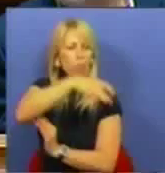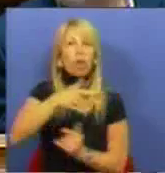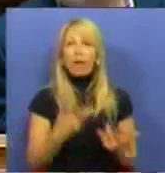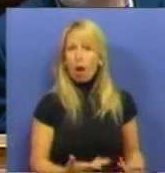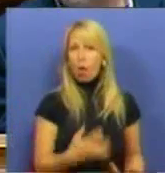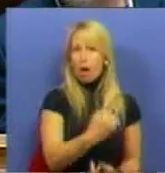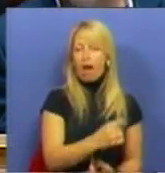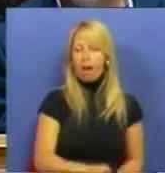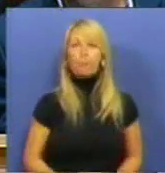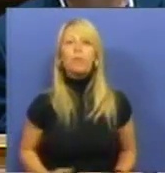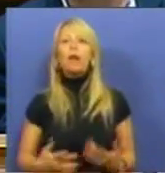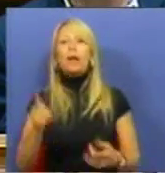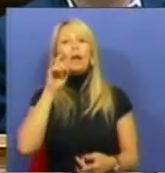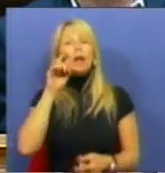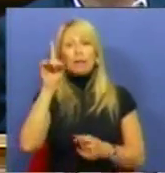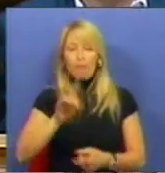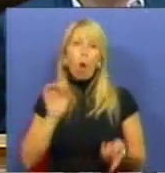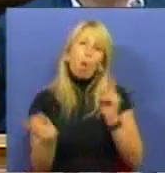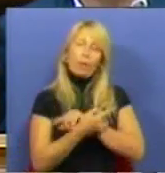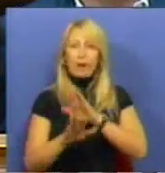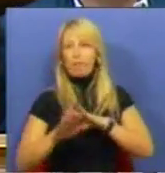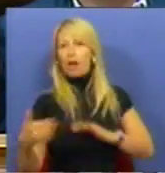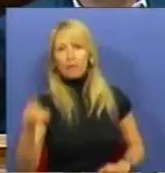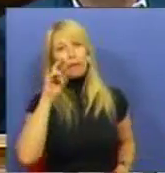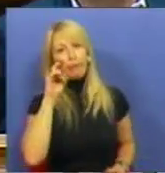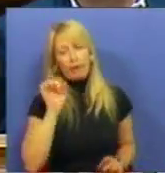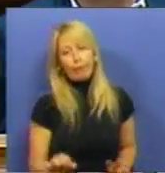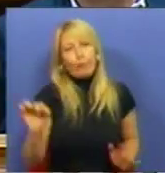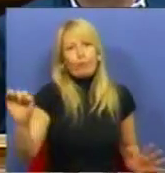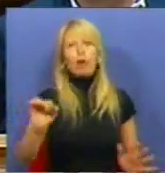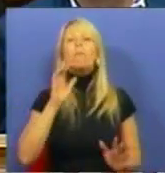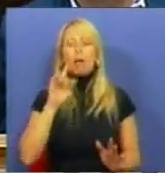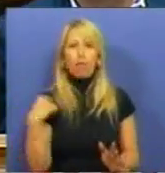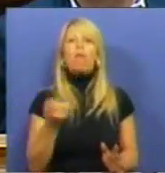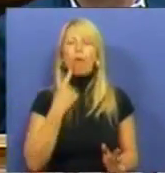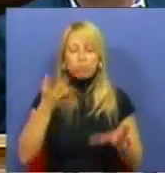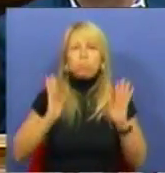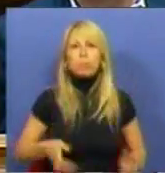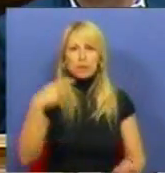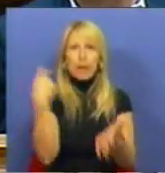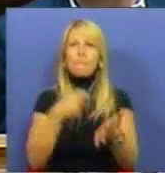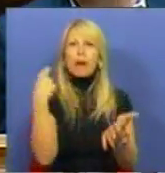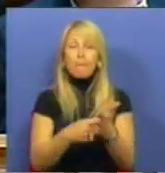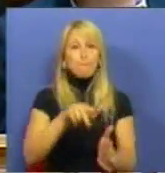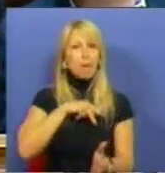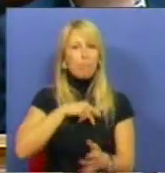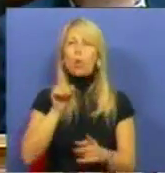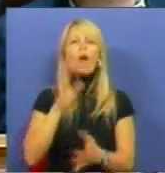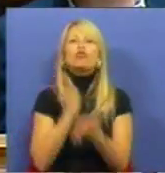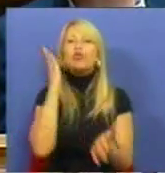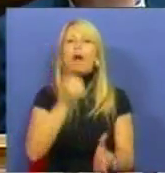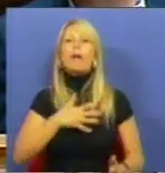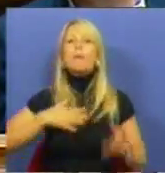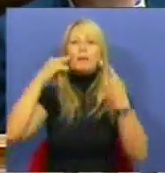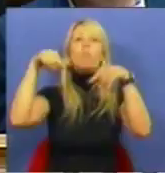Defendemos também, ao contrário do que tem defendido a direita, a tributação dos prémios, não apenas para as empresas públicas, mas onde eles são